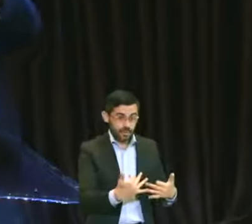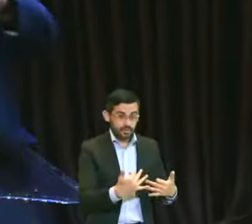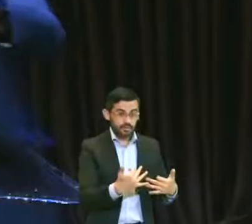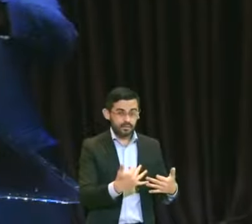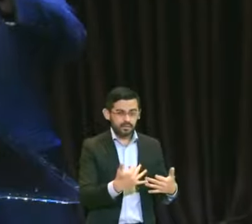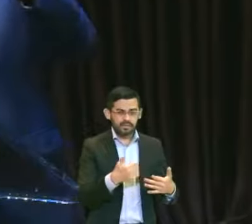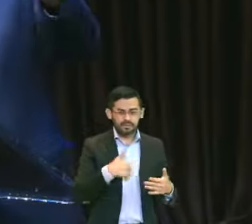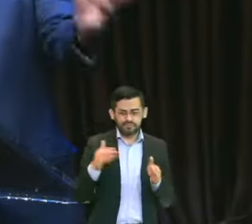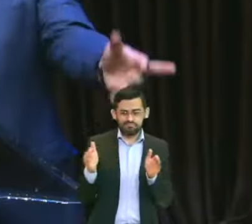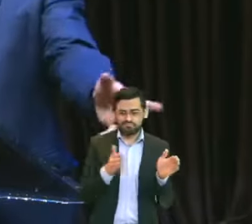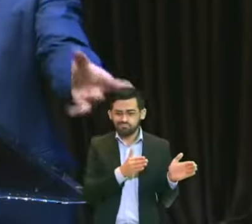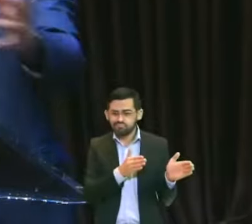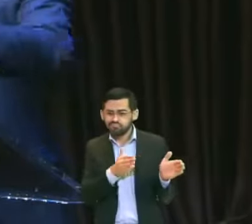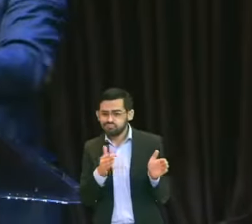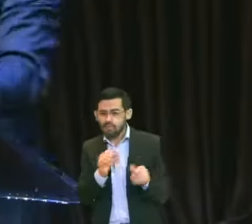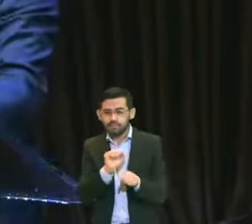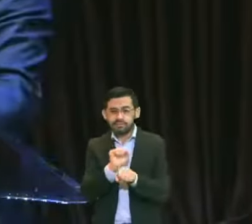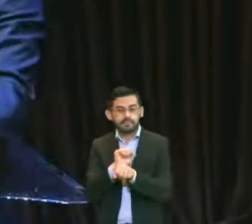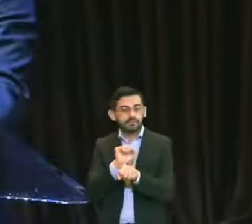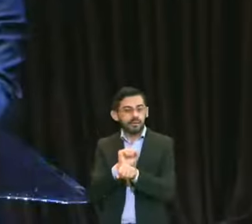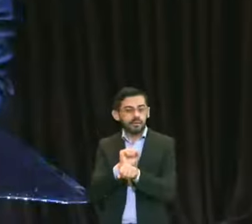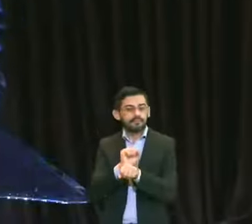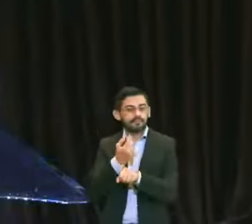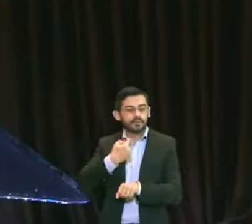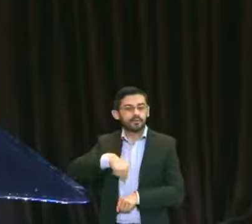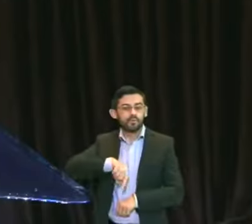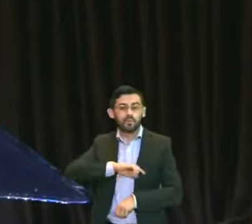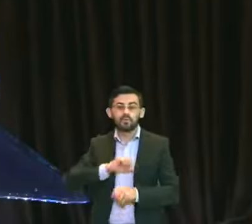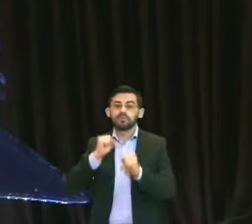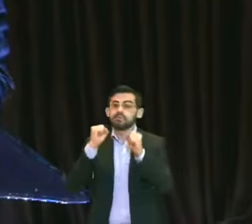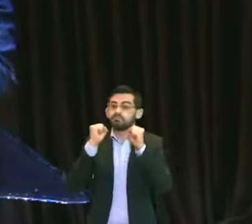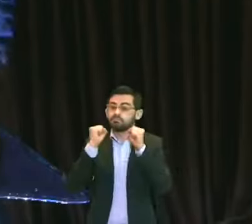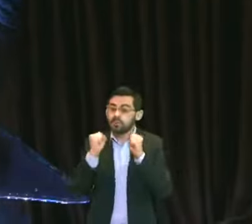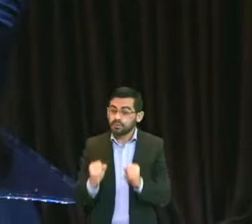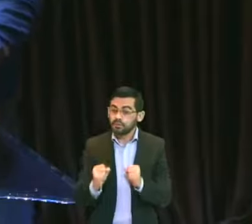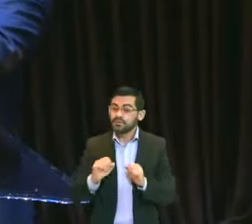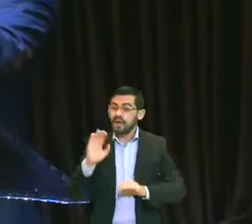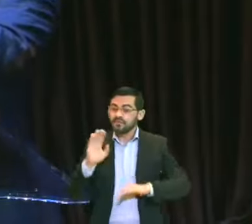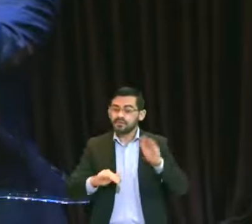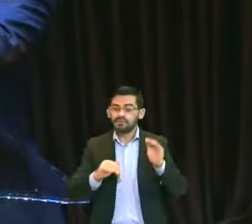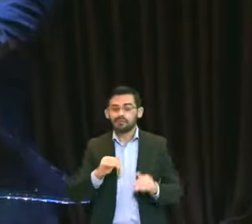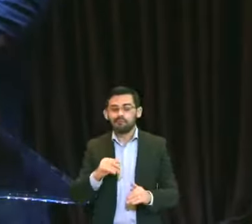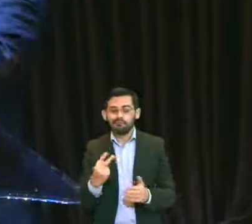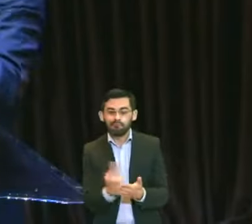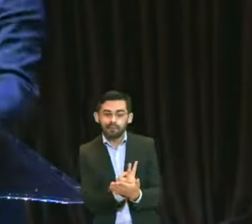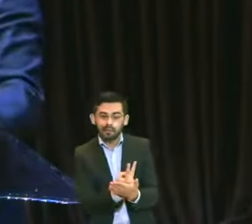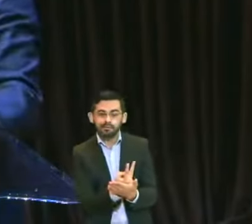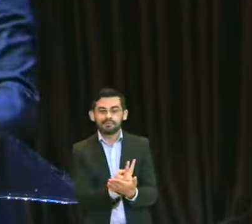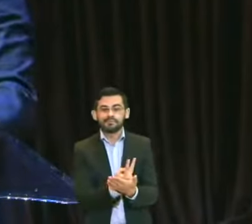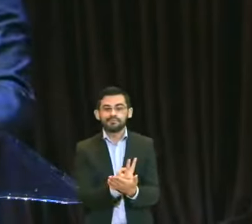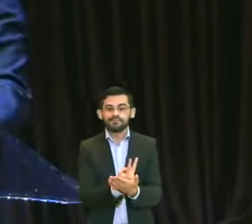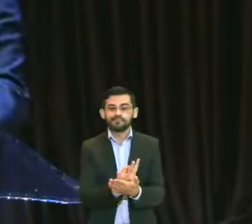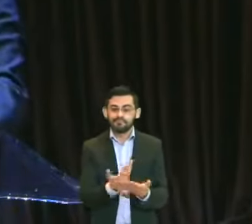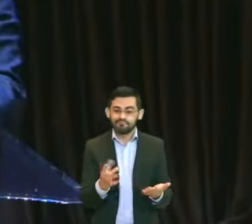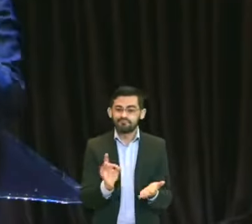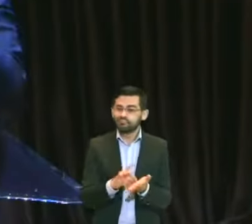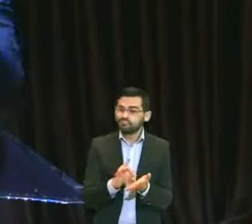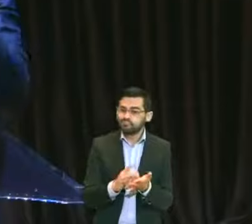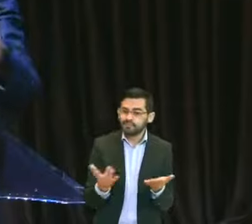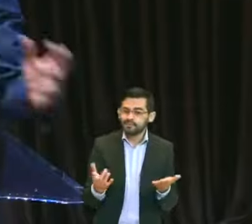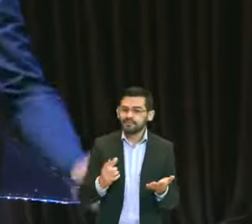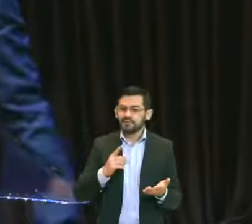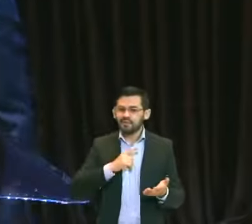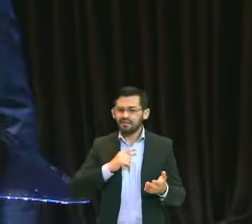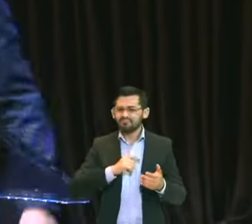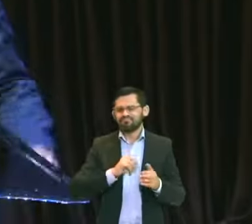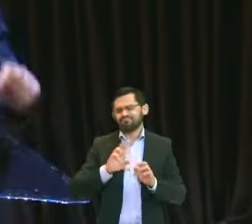nesse processo de espera, nós podemos cometer falhas, erros. São vários